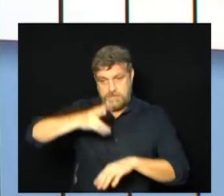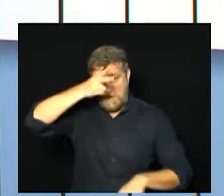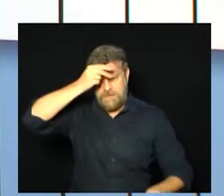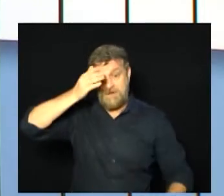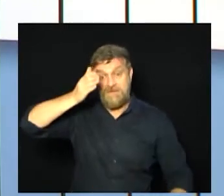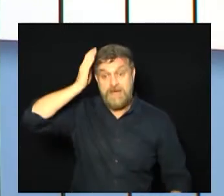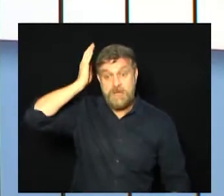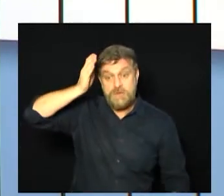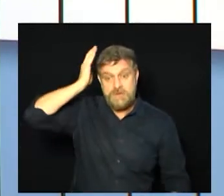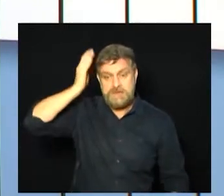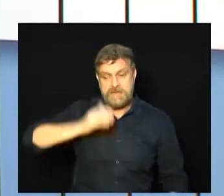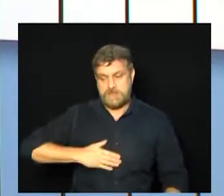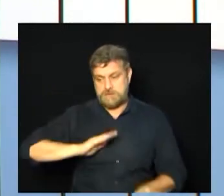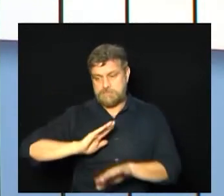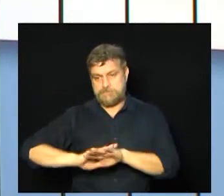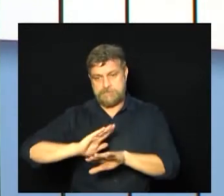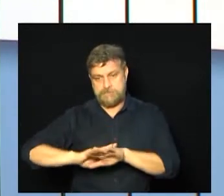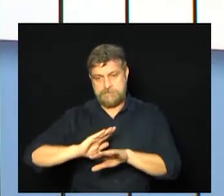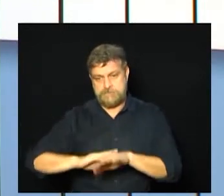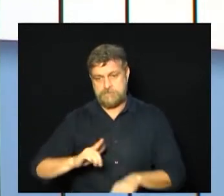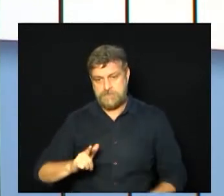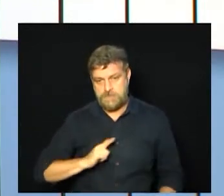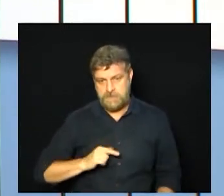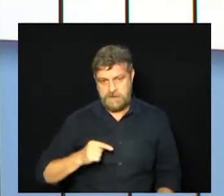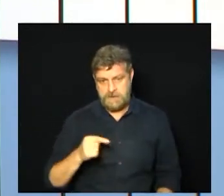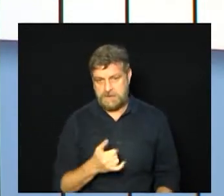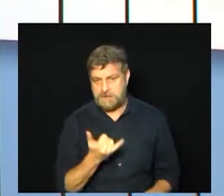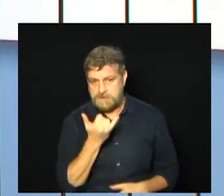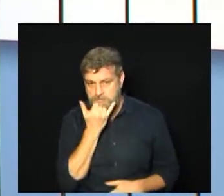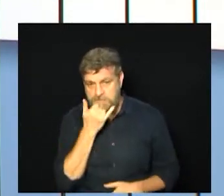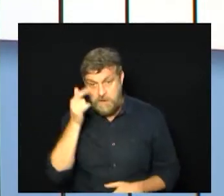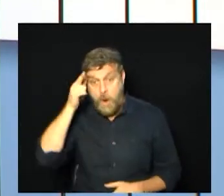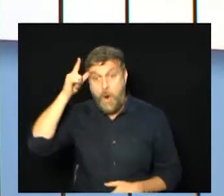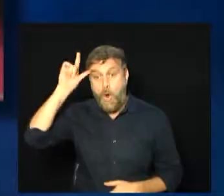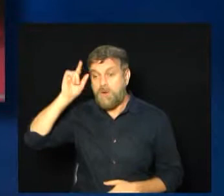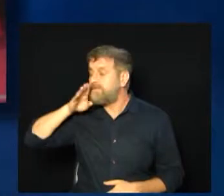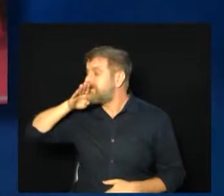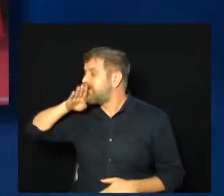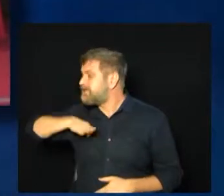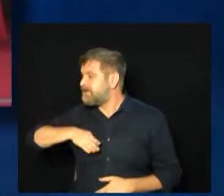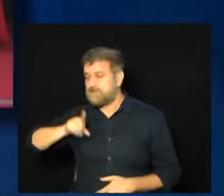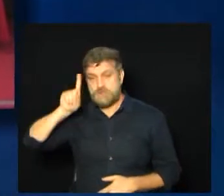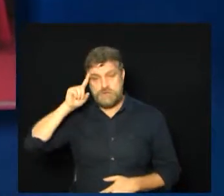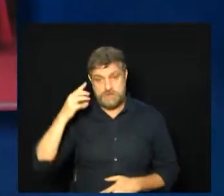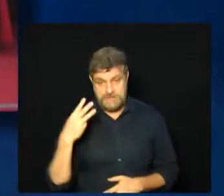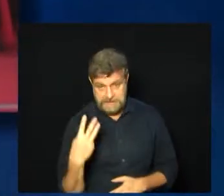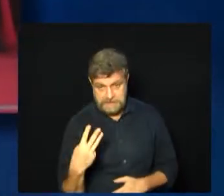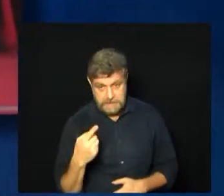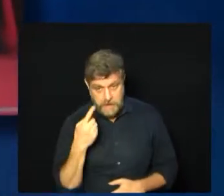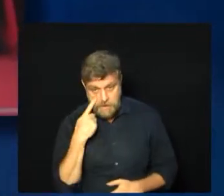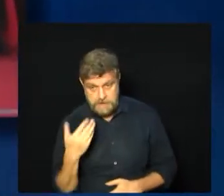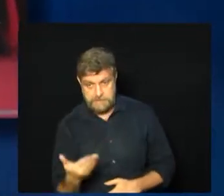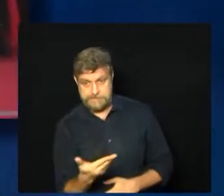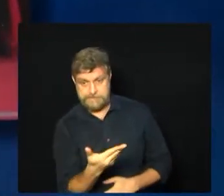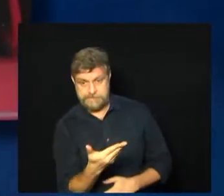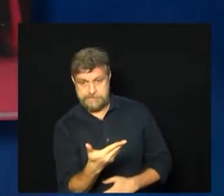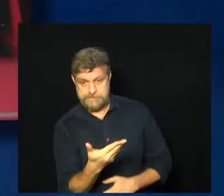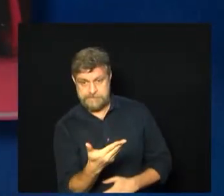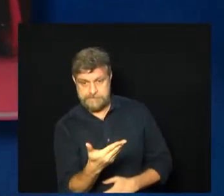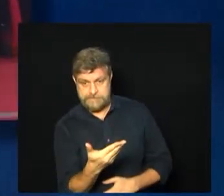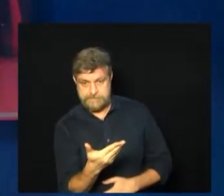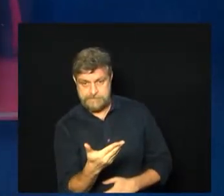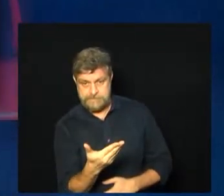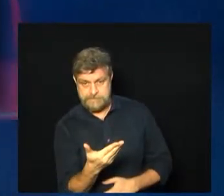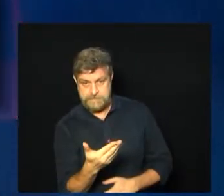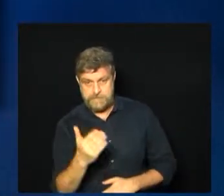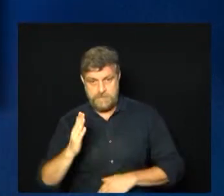de Campinas, Dário Saad, que inclusive, desculpa, não foi hoje, foi ontem à tarde, dia 3. Olha, nós tivemos aí um